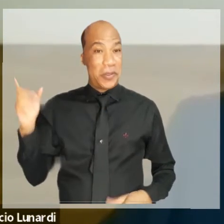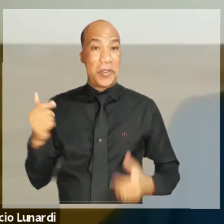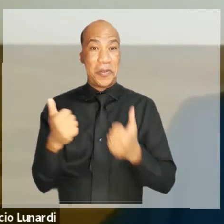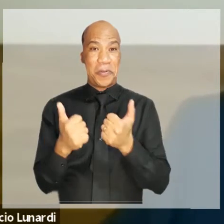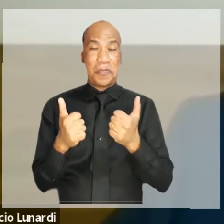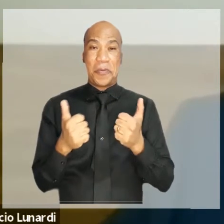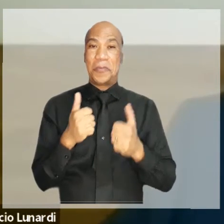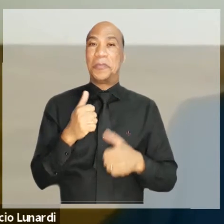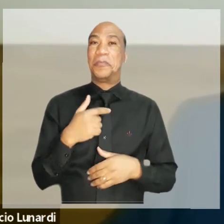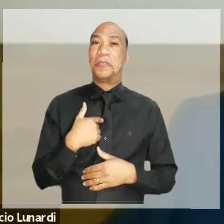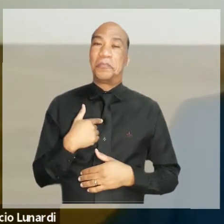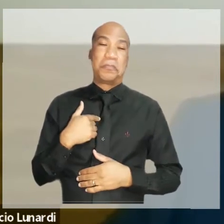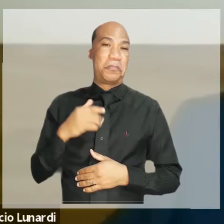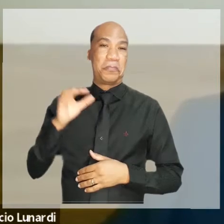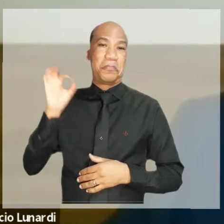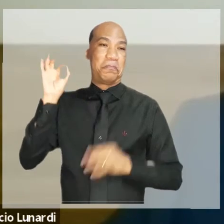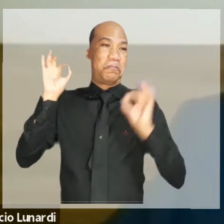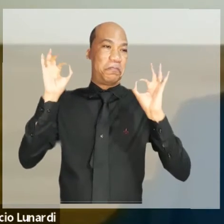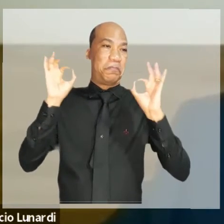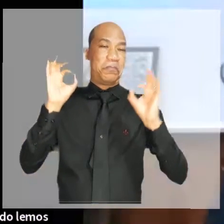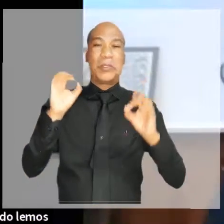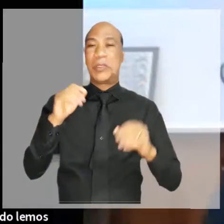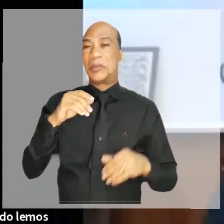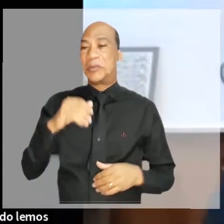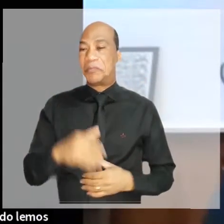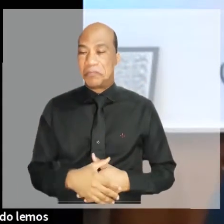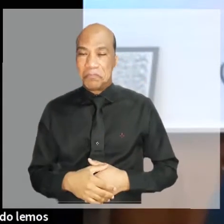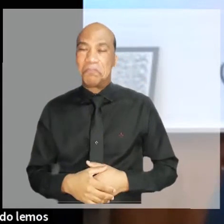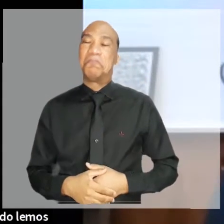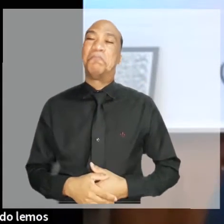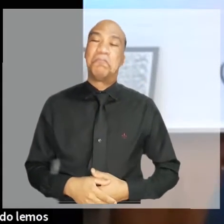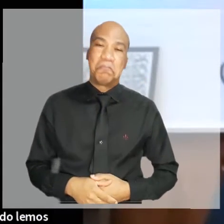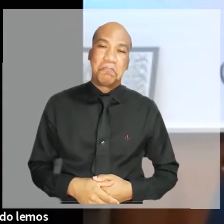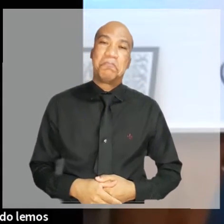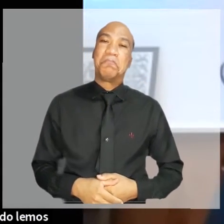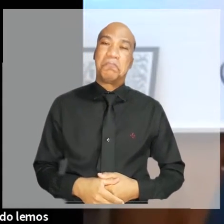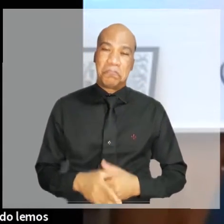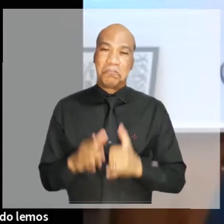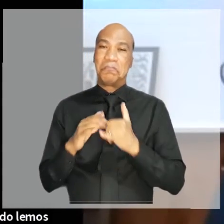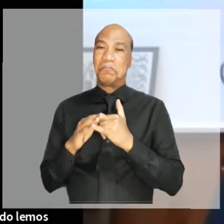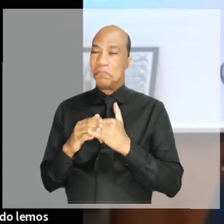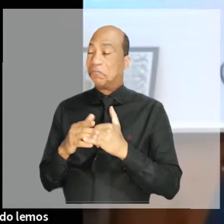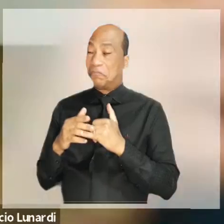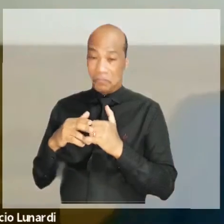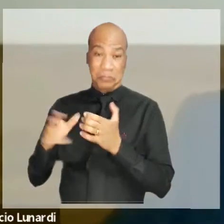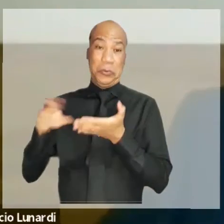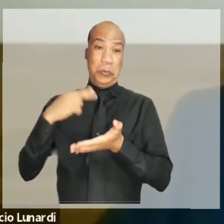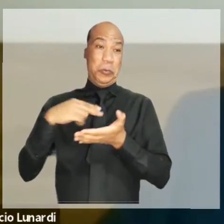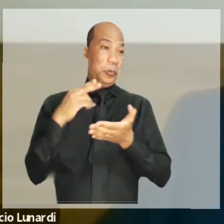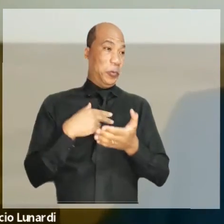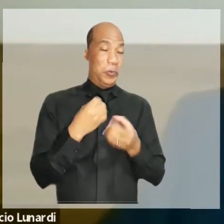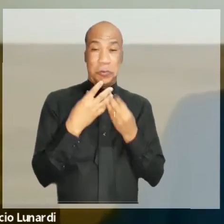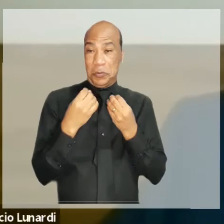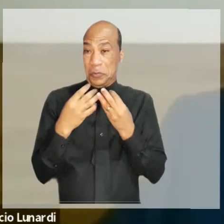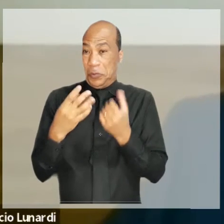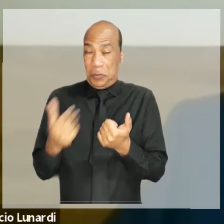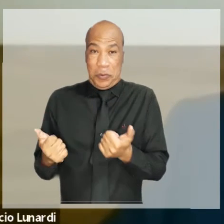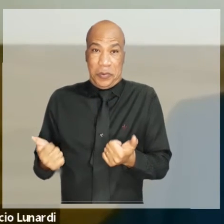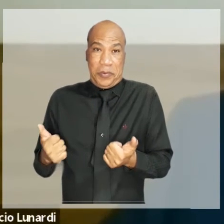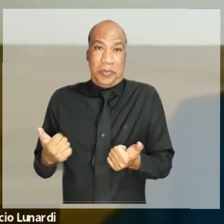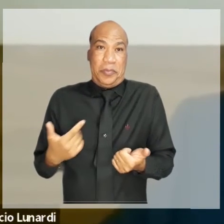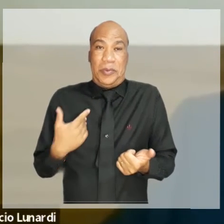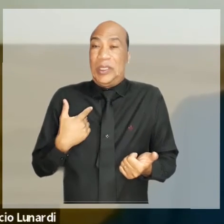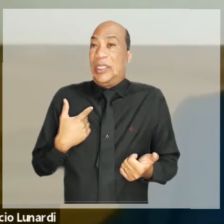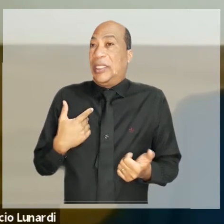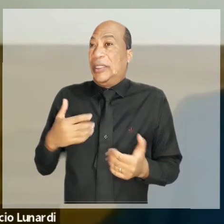falando realmente o Poder Judiciário é muito rico em conteúdo jurídico, né, em vários aspectos, e fala bem colocada pelo Dr. Ronaldo